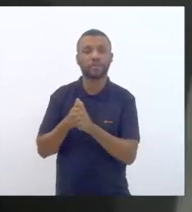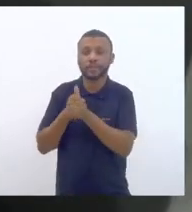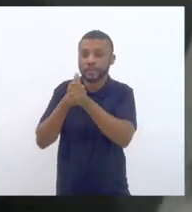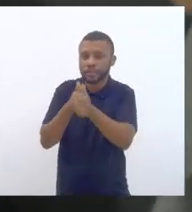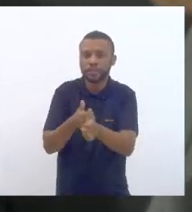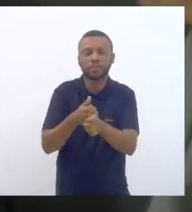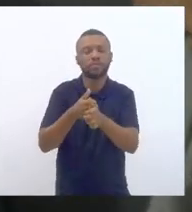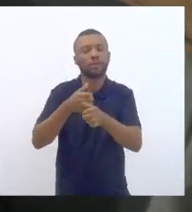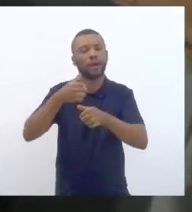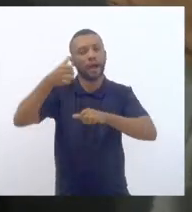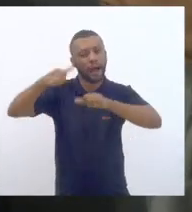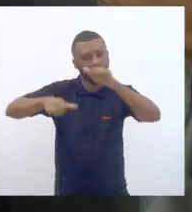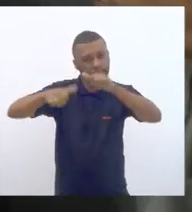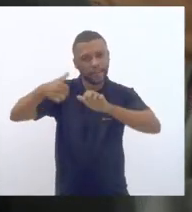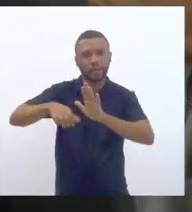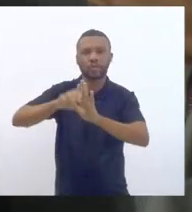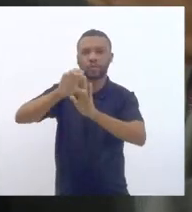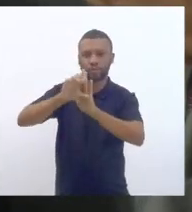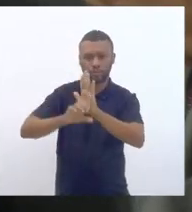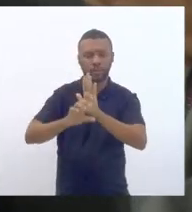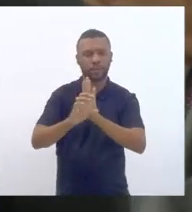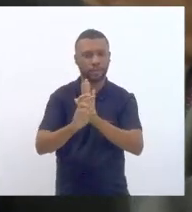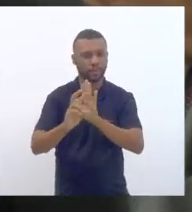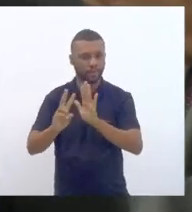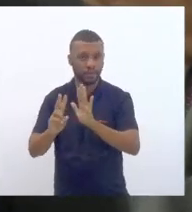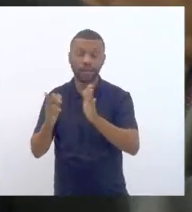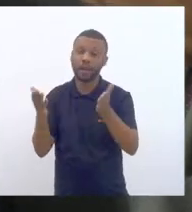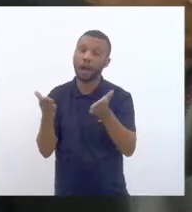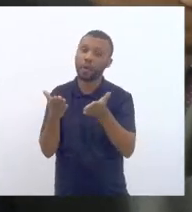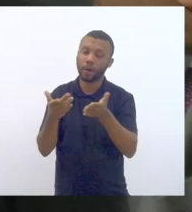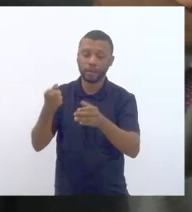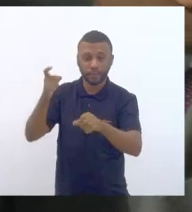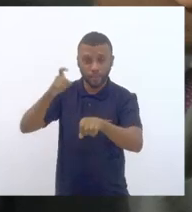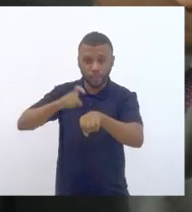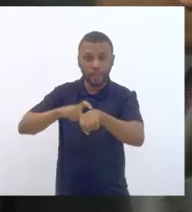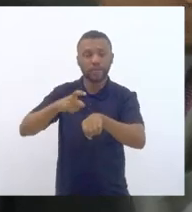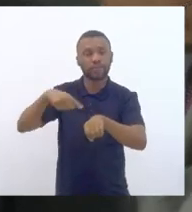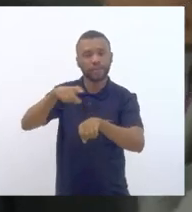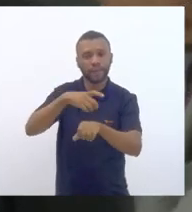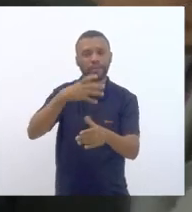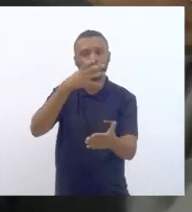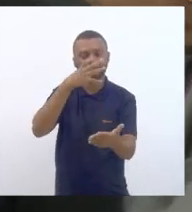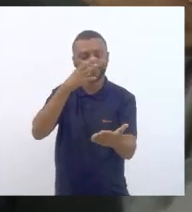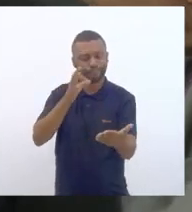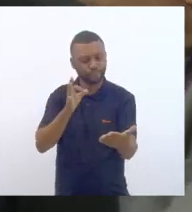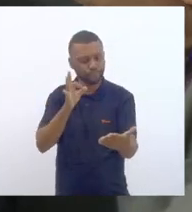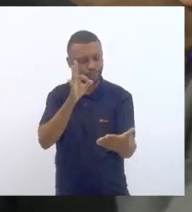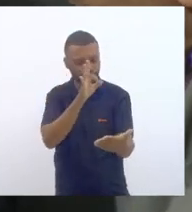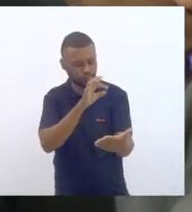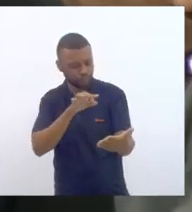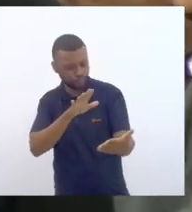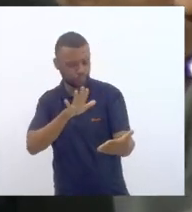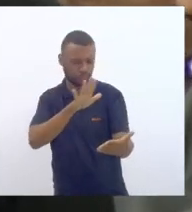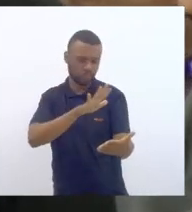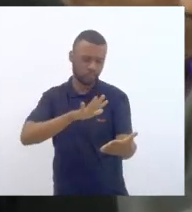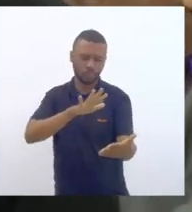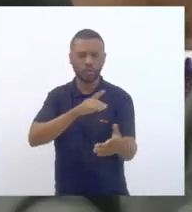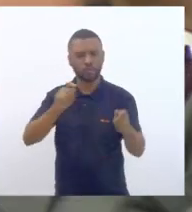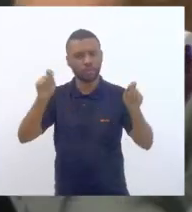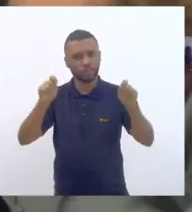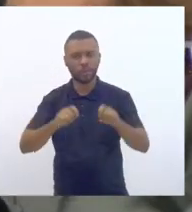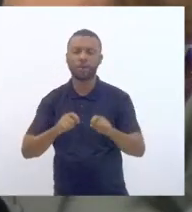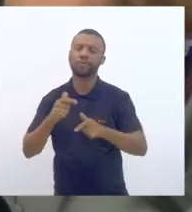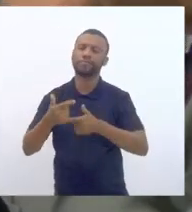de seu currículo vitae, que inclusive neste momento submeta apreciação para o desempenho da relevante